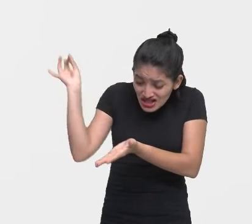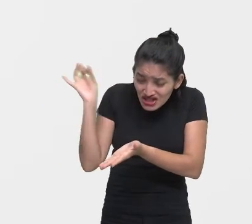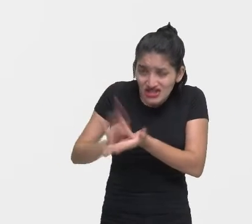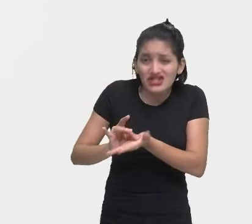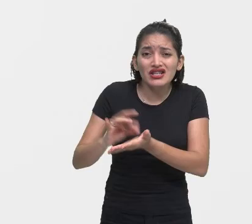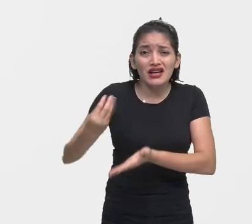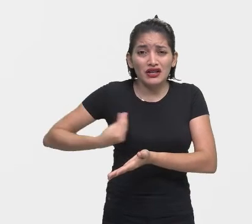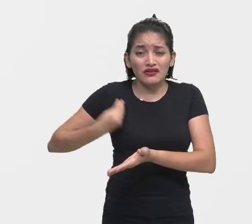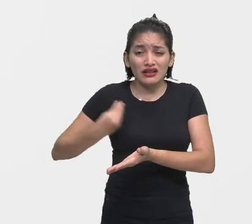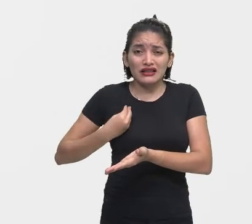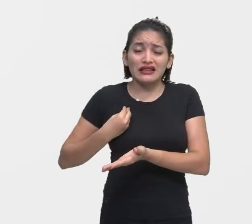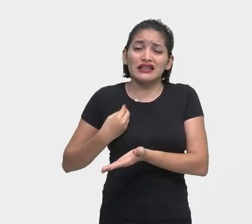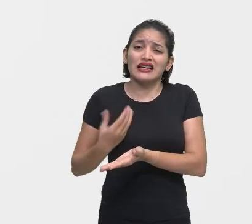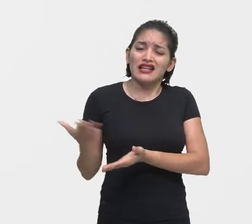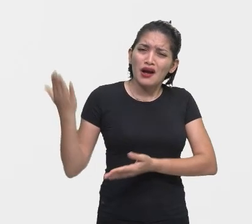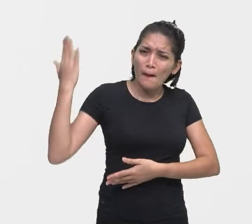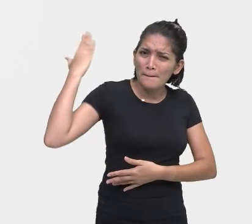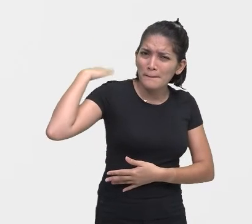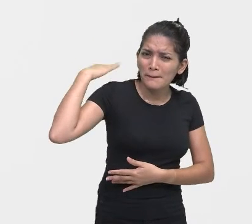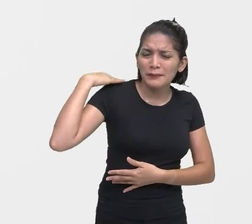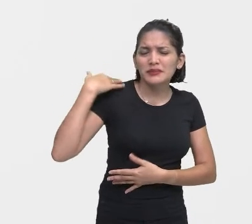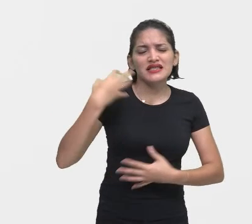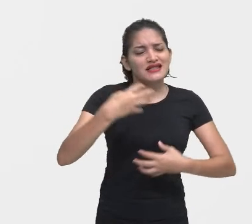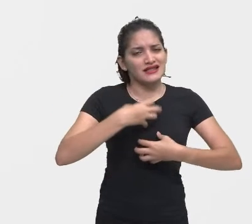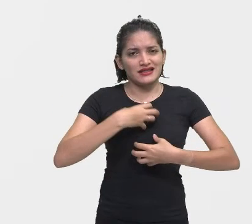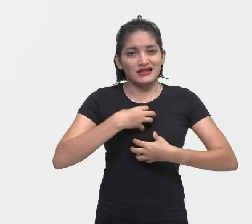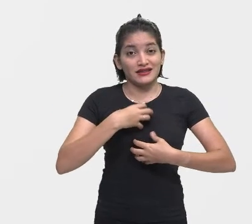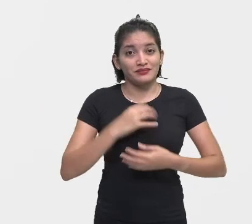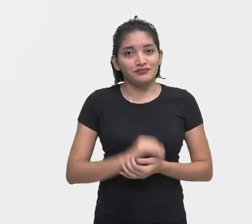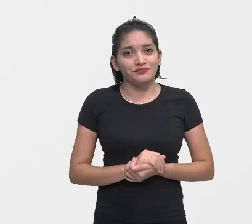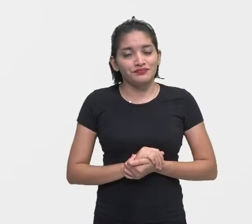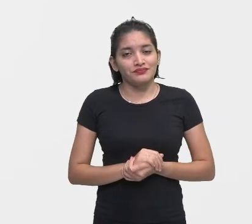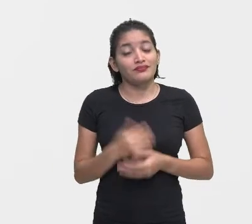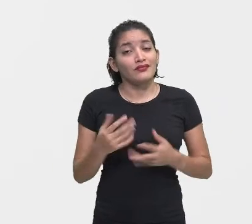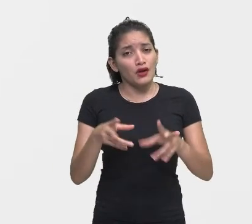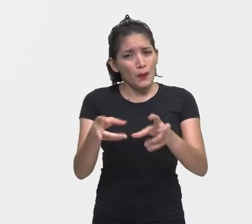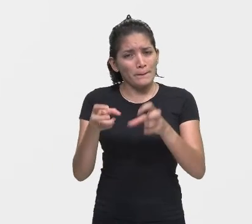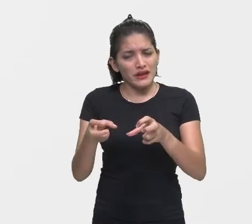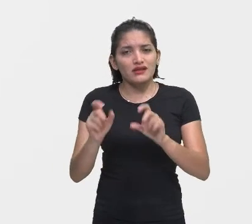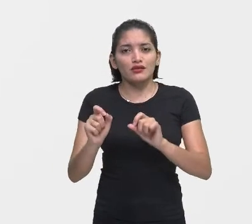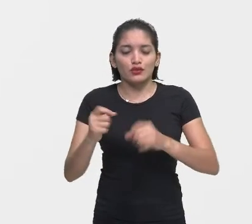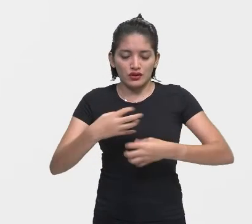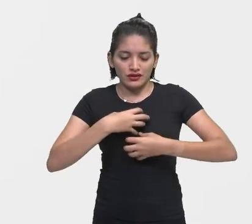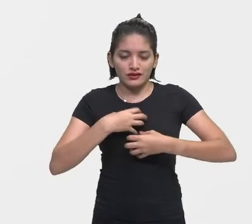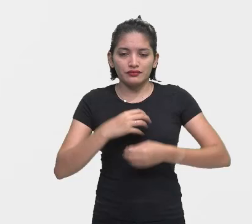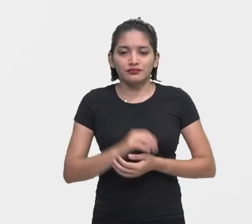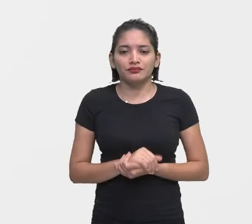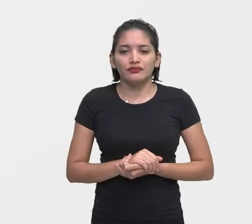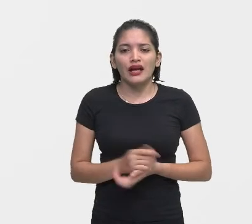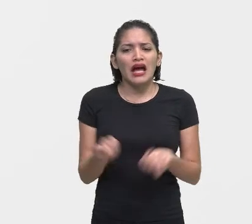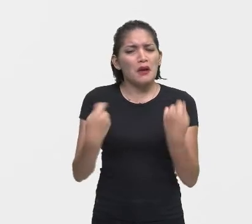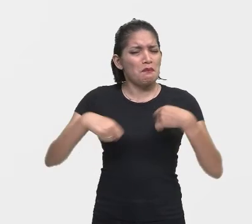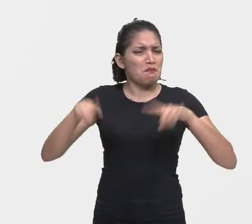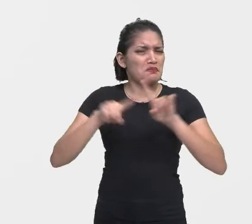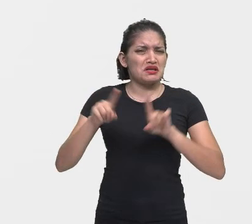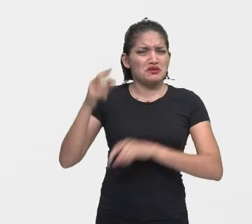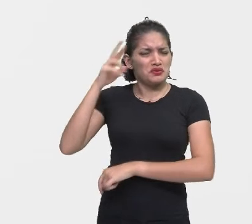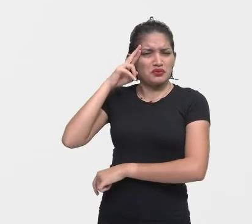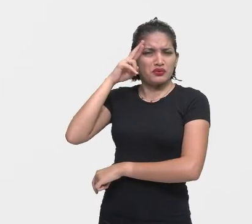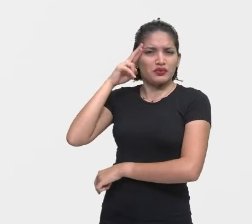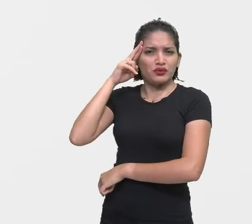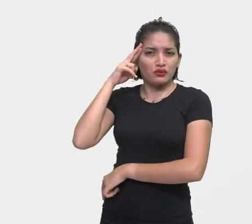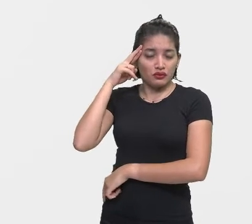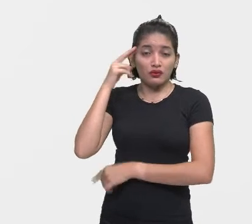que até as minhas costas assentem. Perceba aí que ele fala dos sentidos. Não preciso de raciocínio